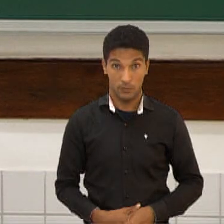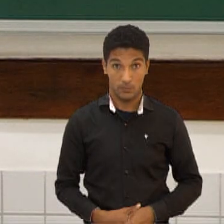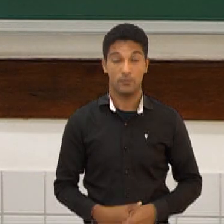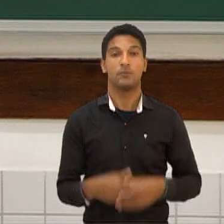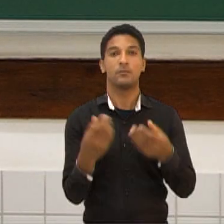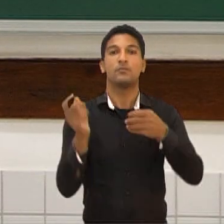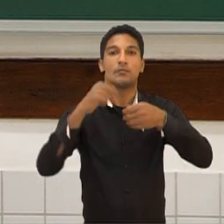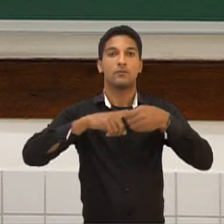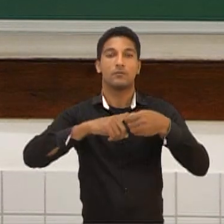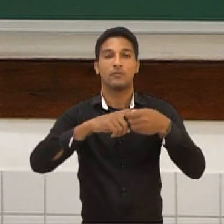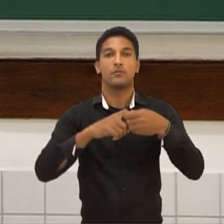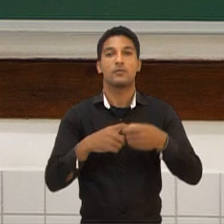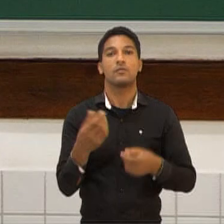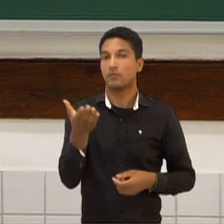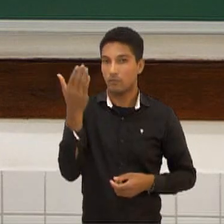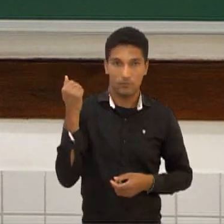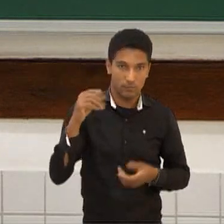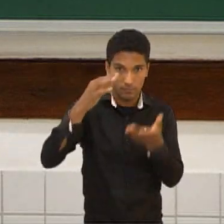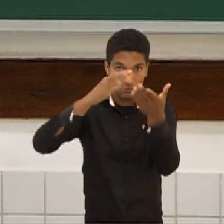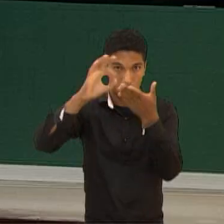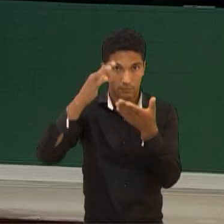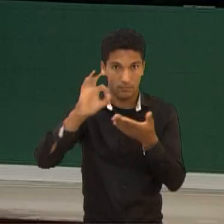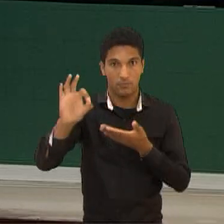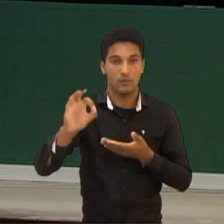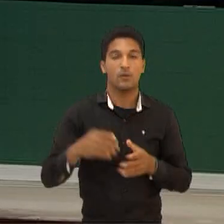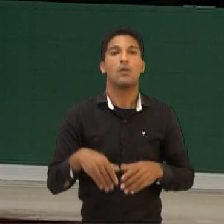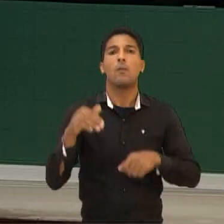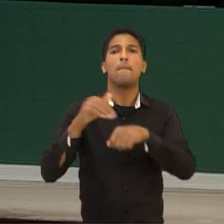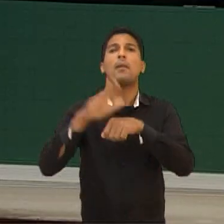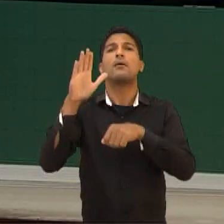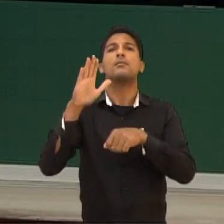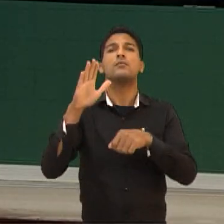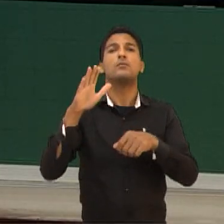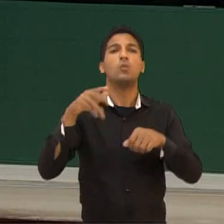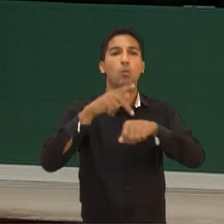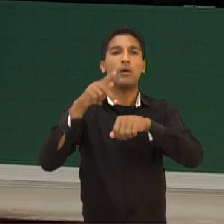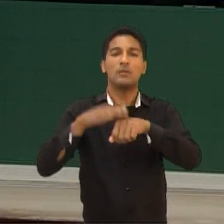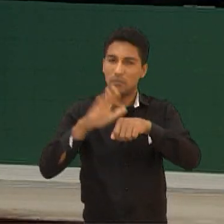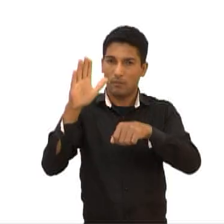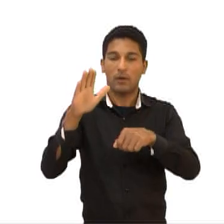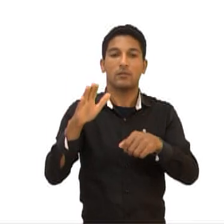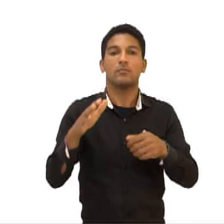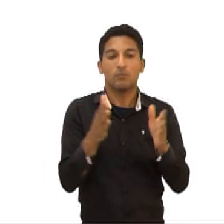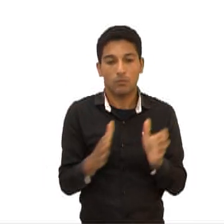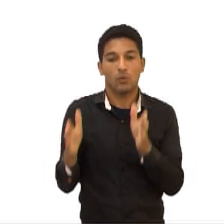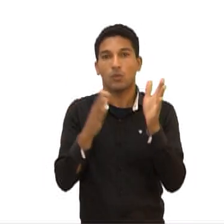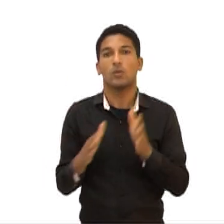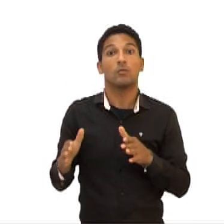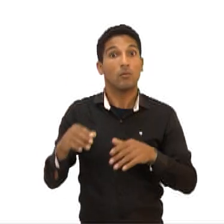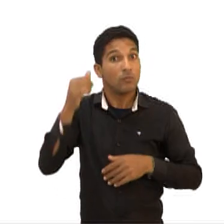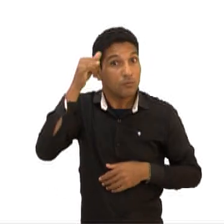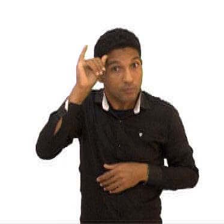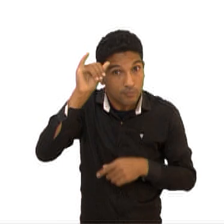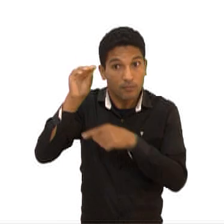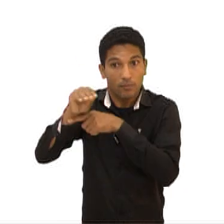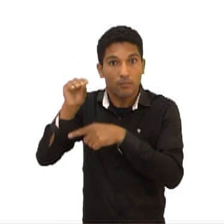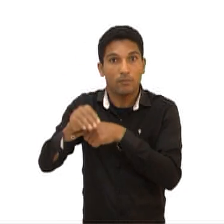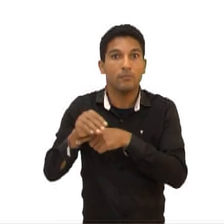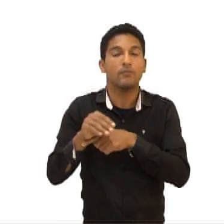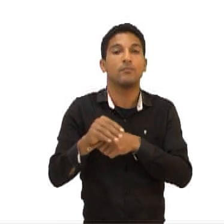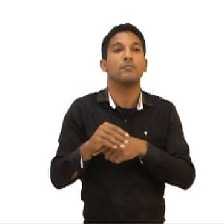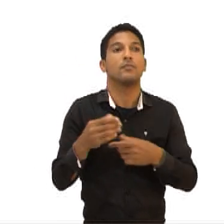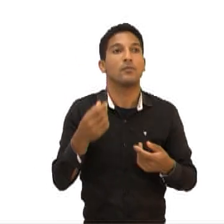É no nono, vamos corrigir o nosso questionário. O maior produtor agropecuário do mundo é o Brasil, o Canadá, a China ou